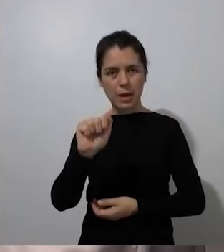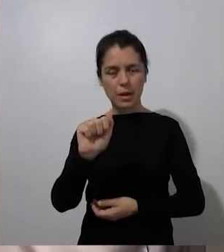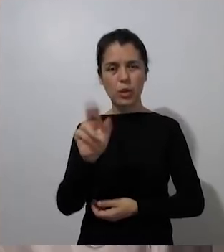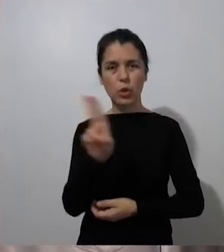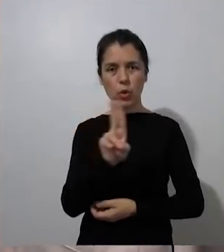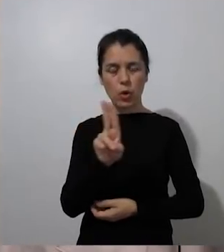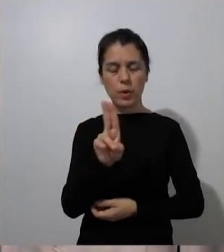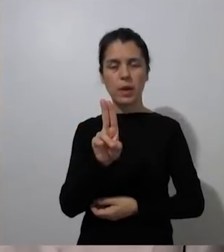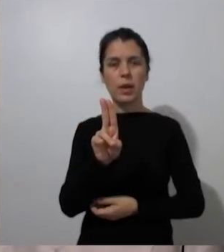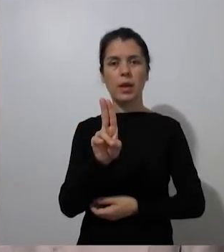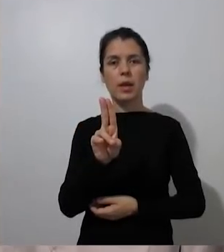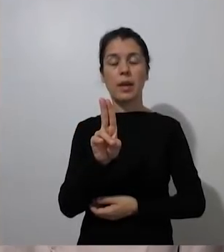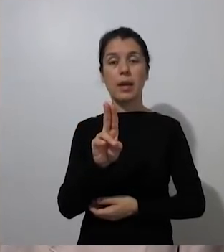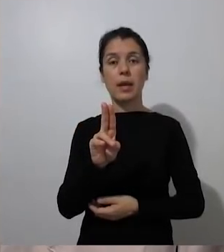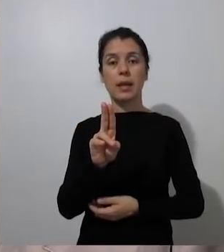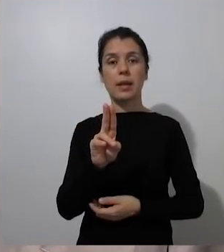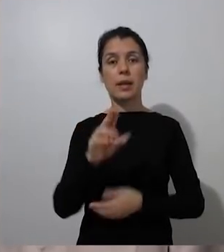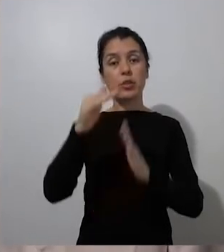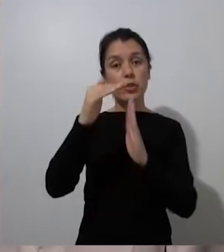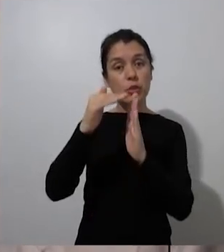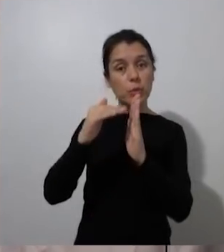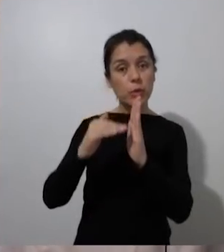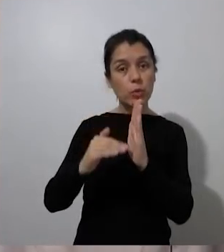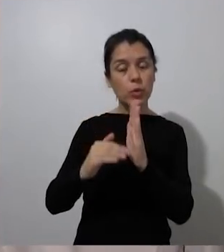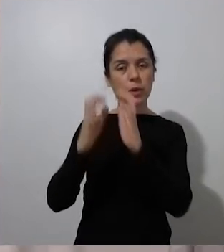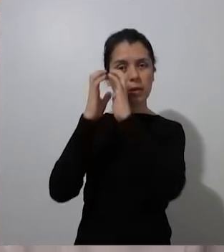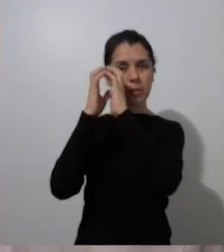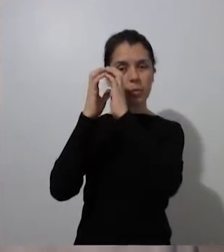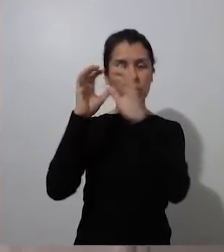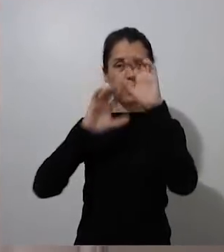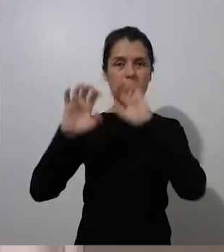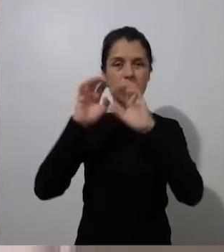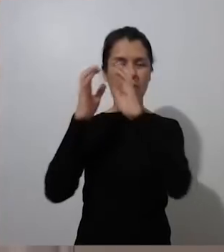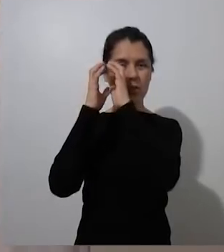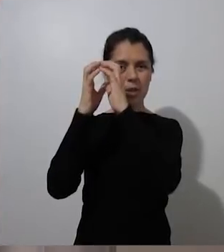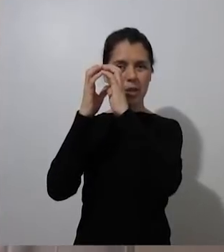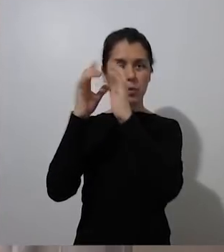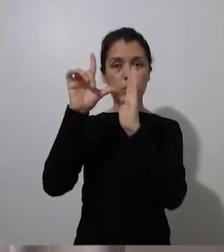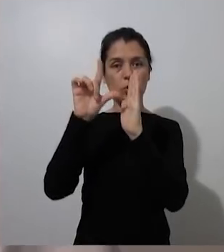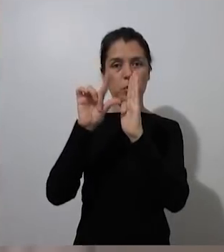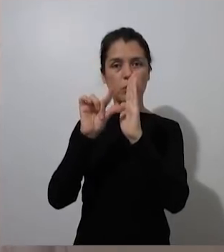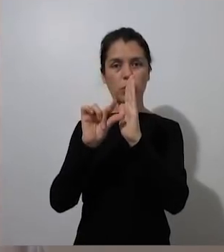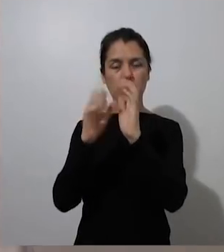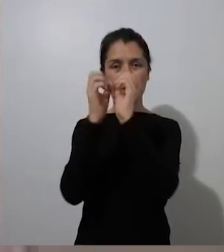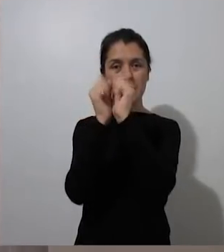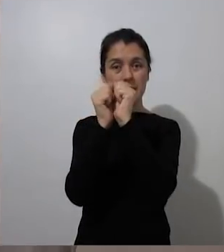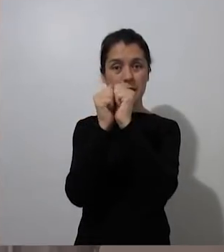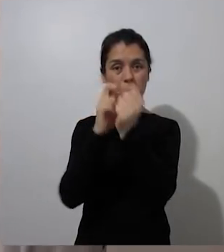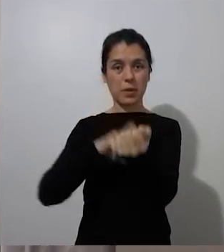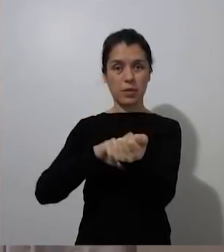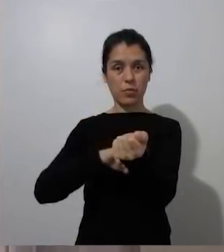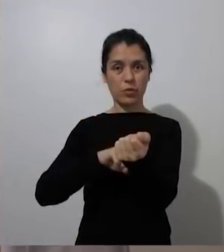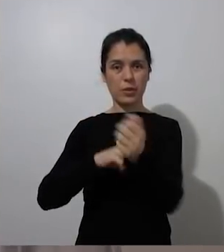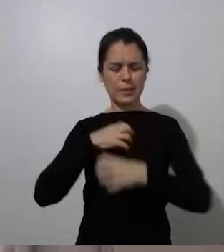do ácido gama-aminobutírico, é um neurotransmissor inibidor que reduz a atividade neural. Então vejam que interessante, né? Inibidor do sistema nervoso.